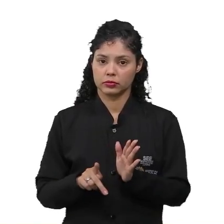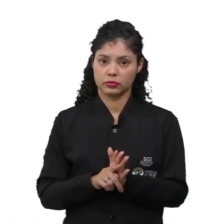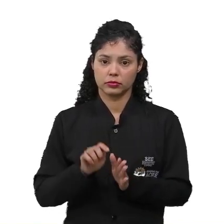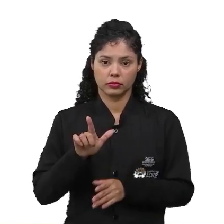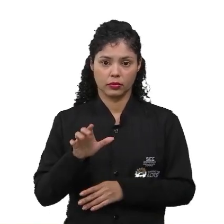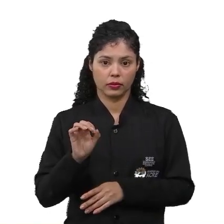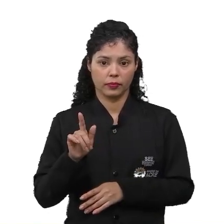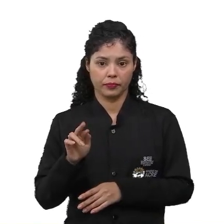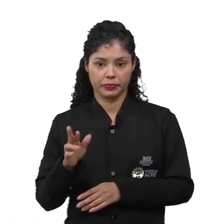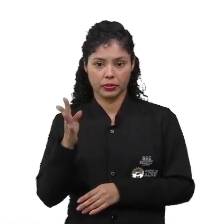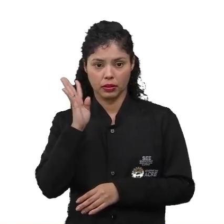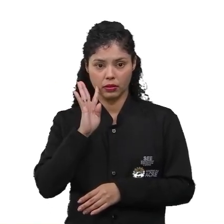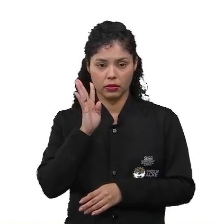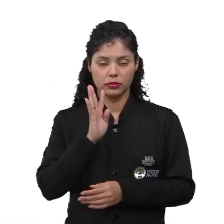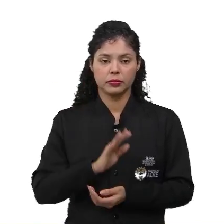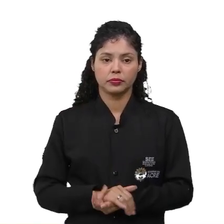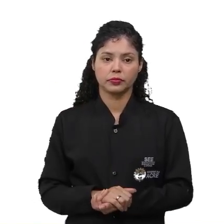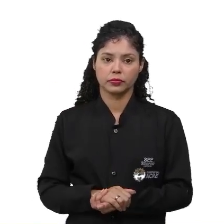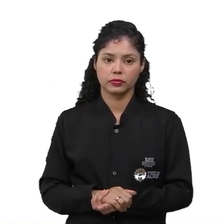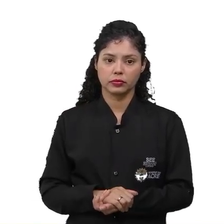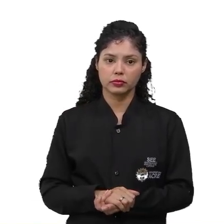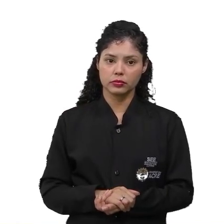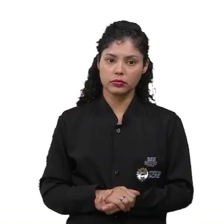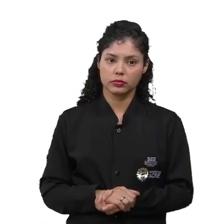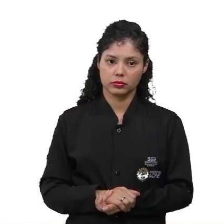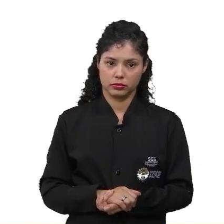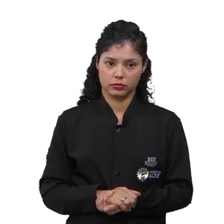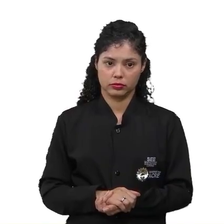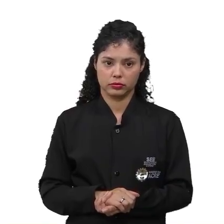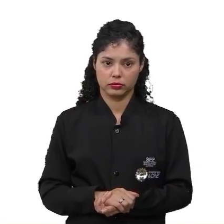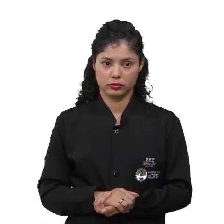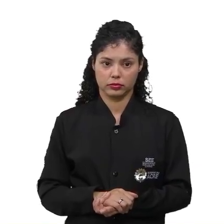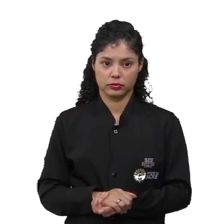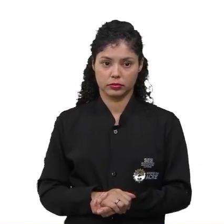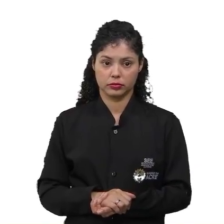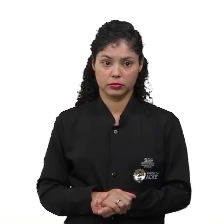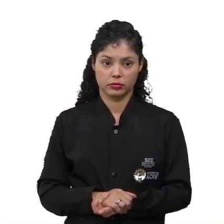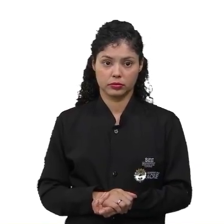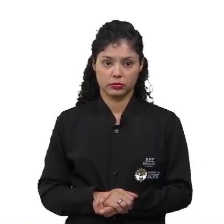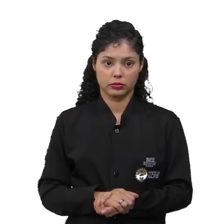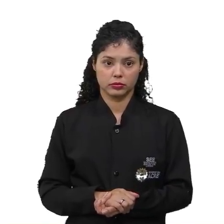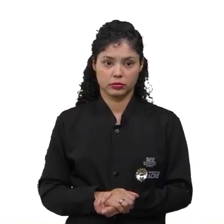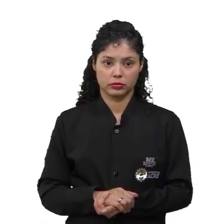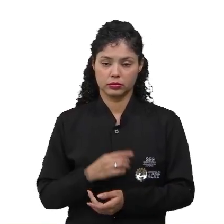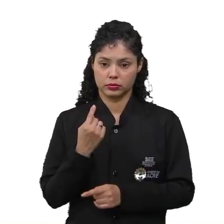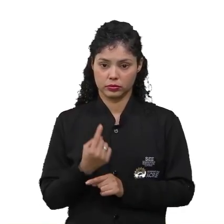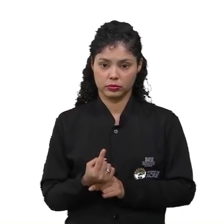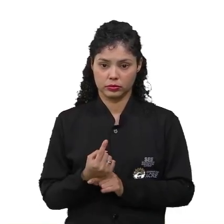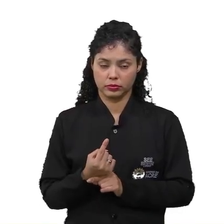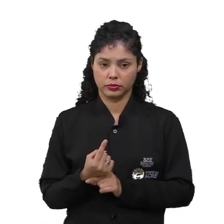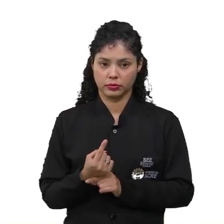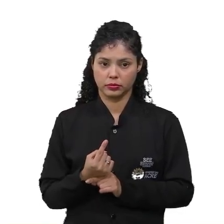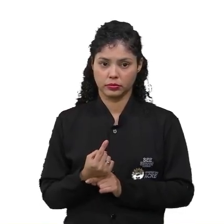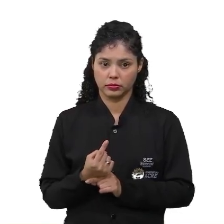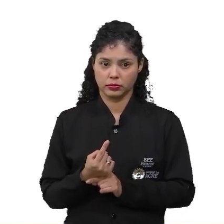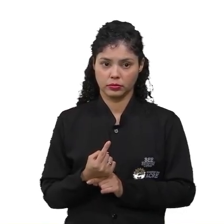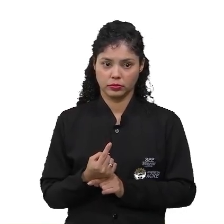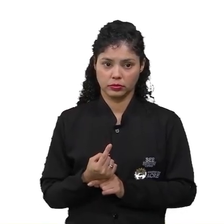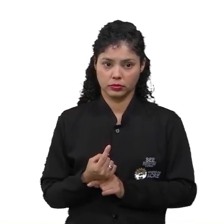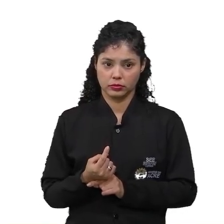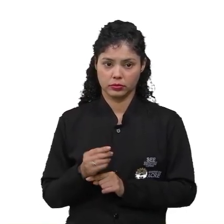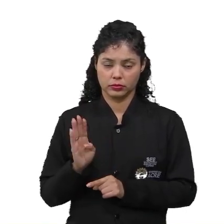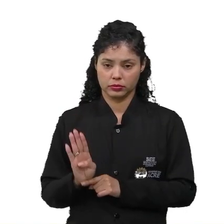Uma propriedade bem interessante dos logaritmos é essa aqui. O log de 1 na base